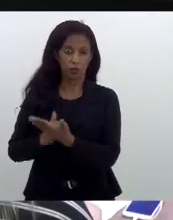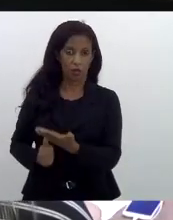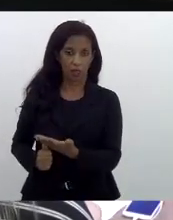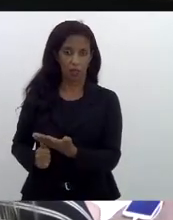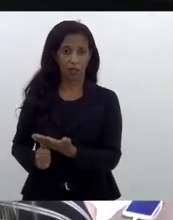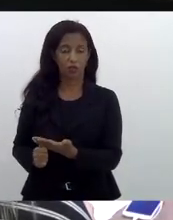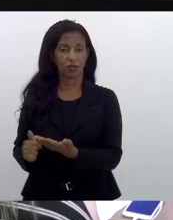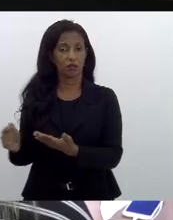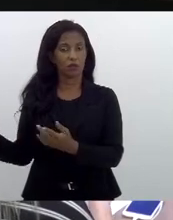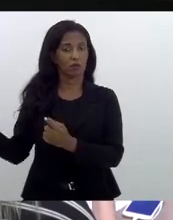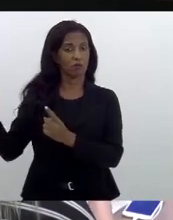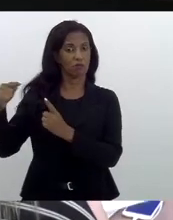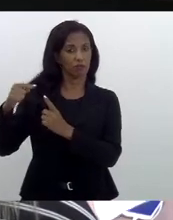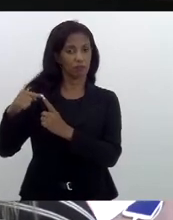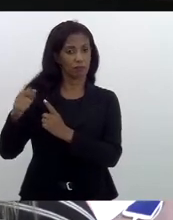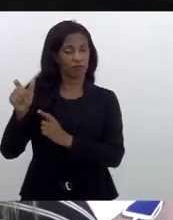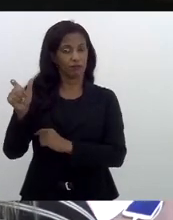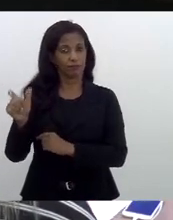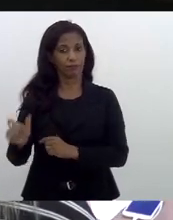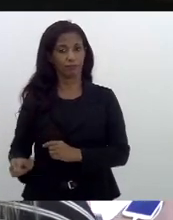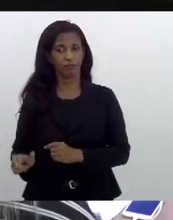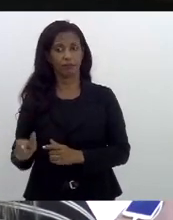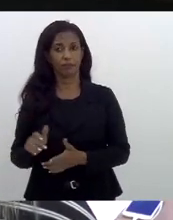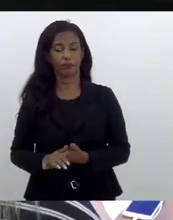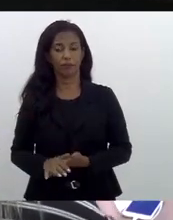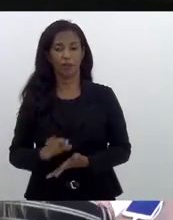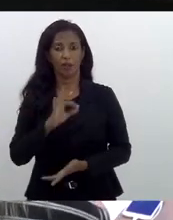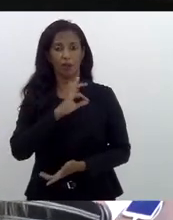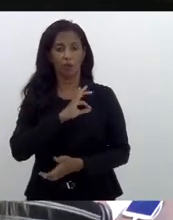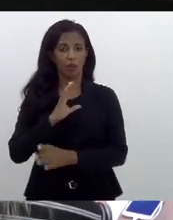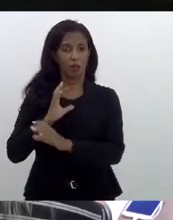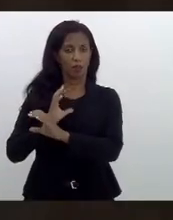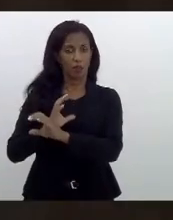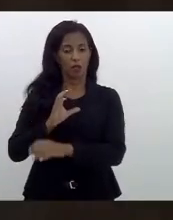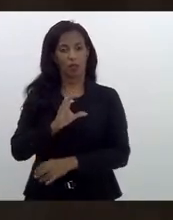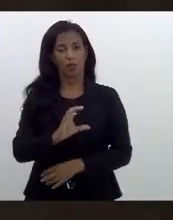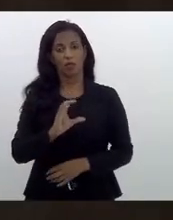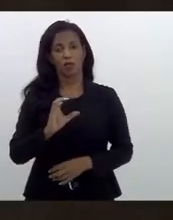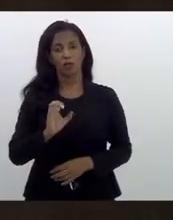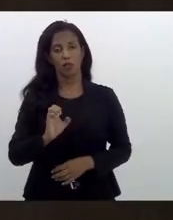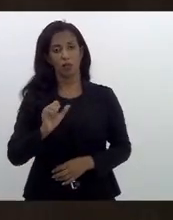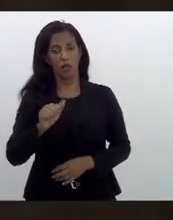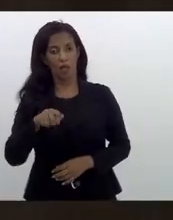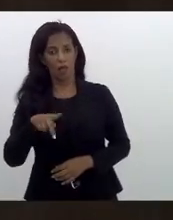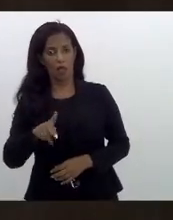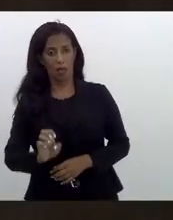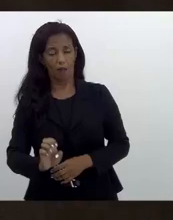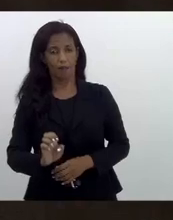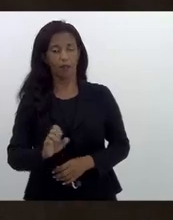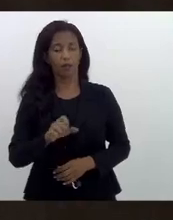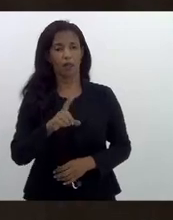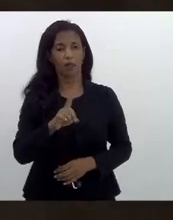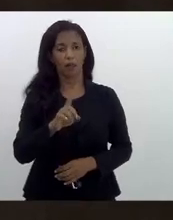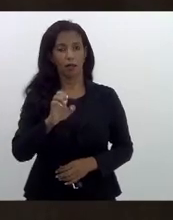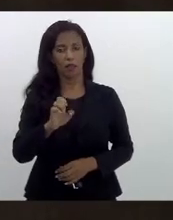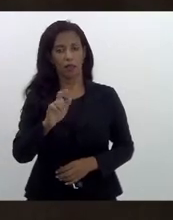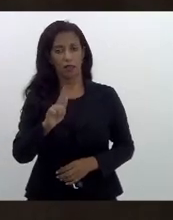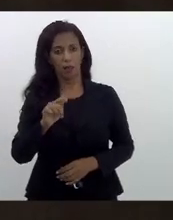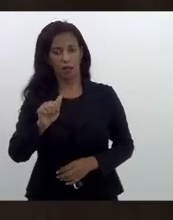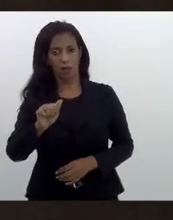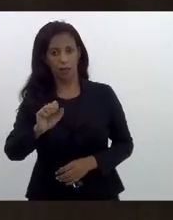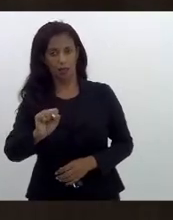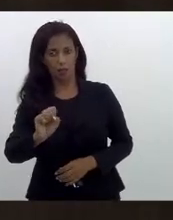alcançadas pela polícia civil CEAP e Degase fizeram uma